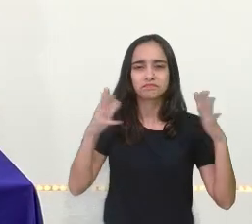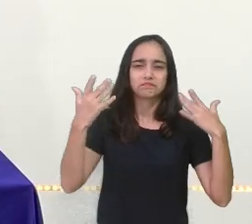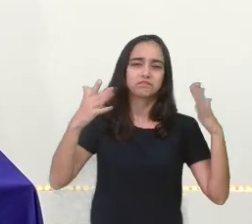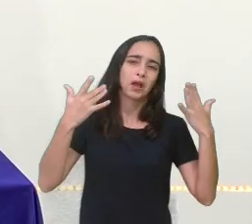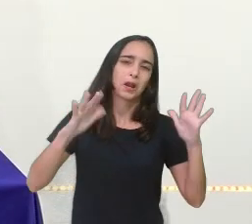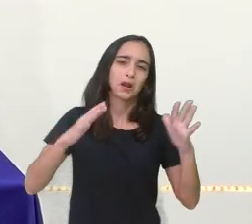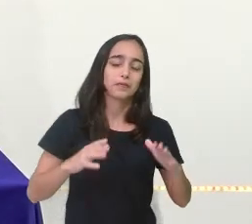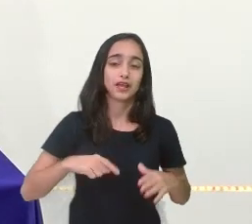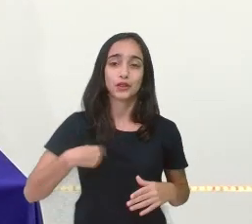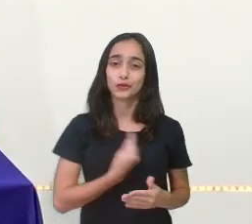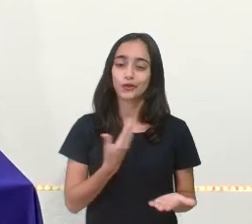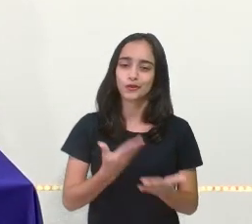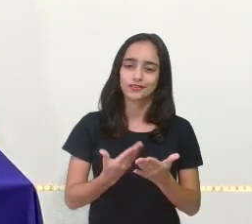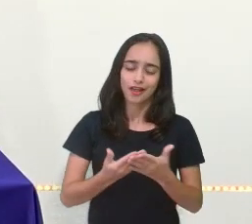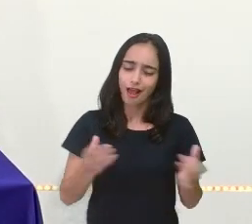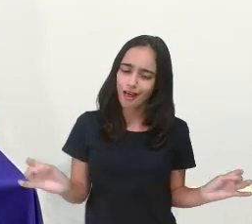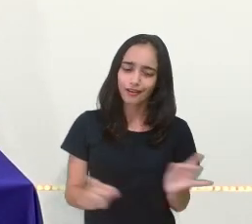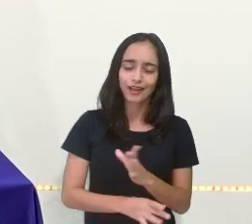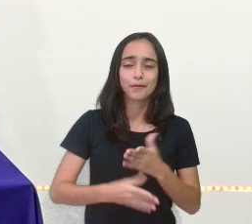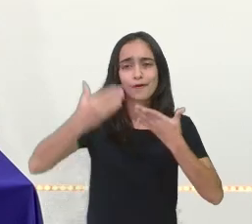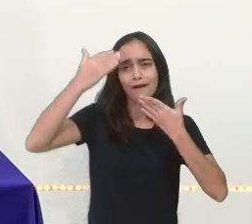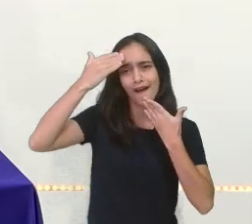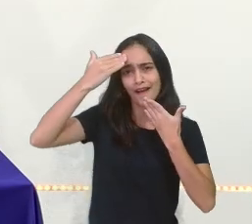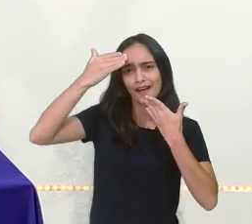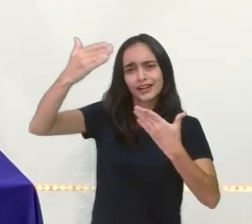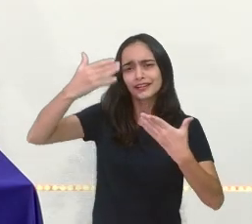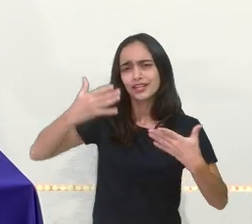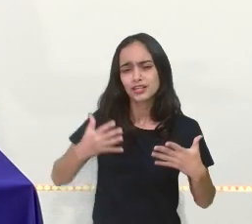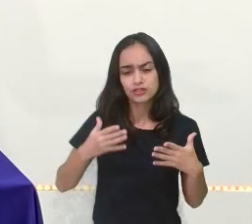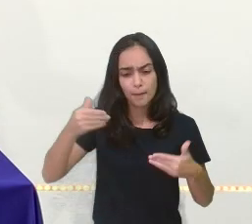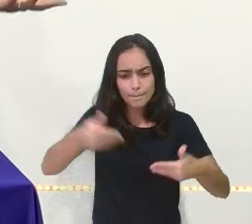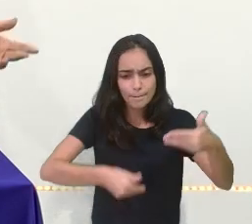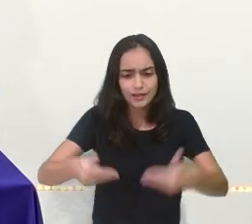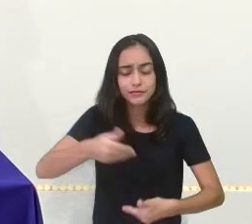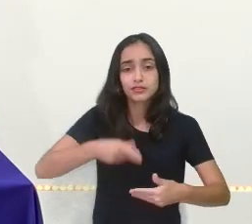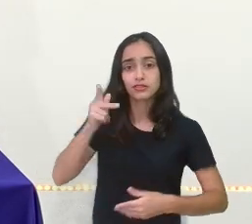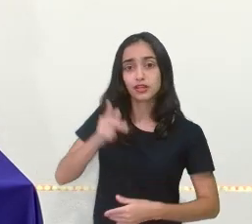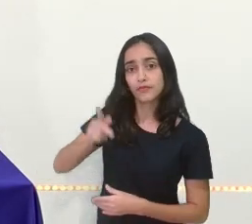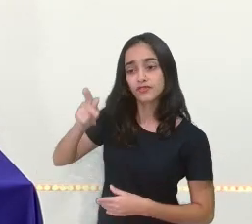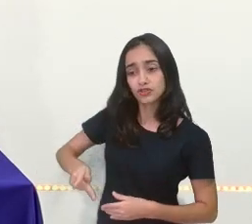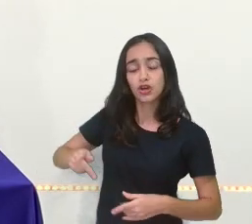Nossa aula chegou ao fim e eu agradeço demais a participação da professora